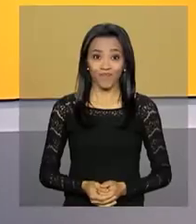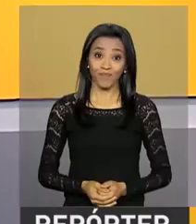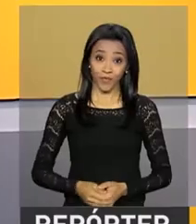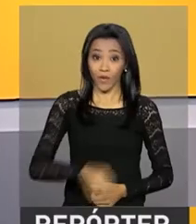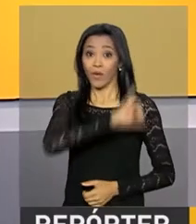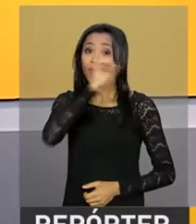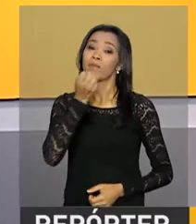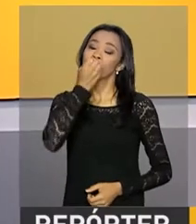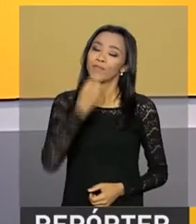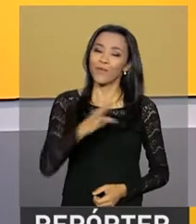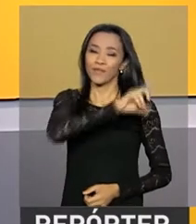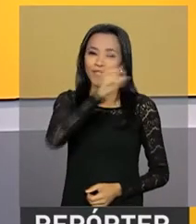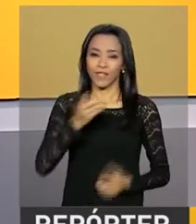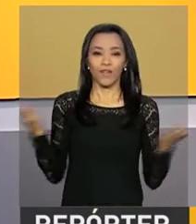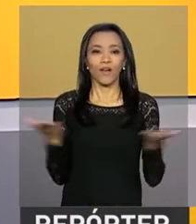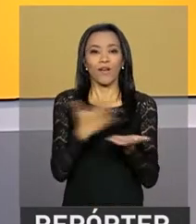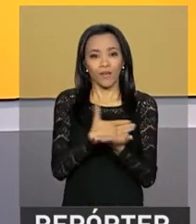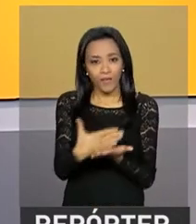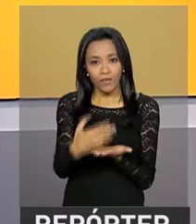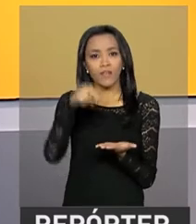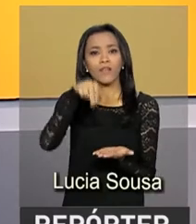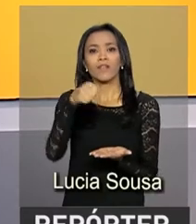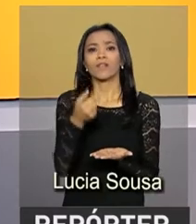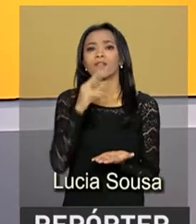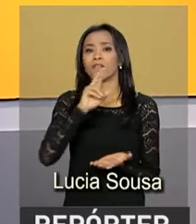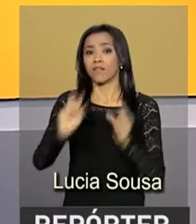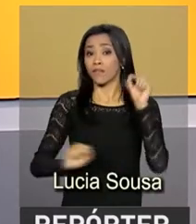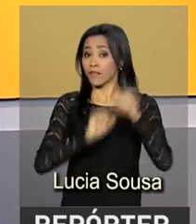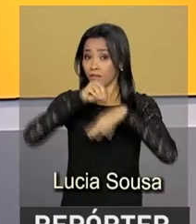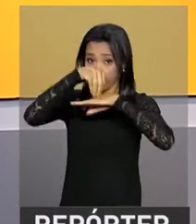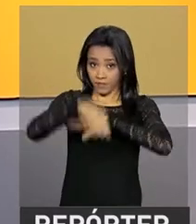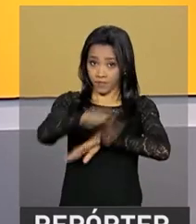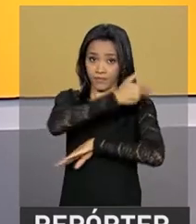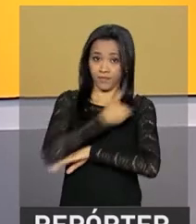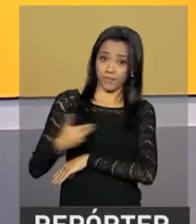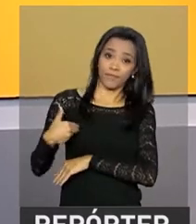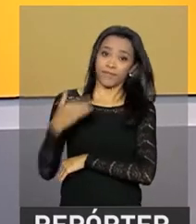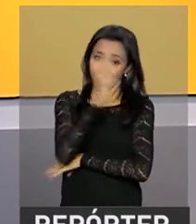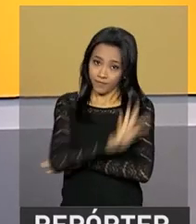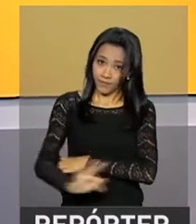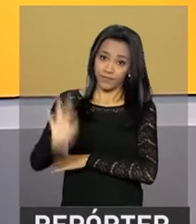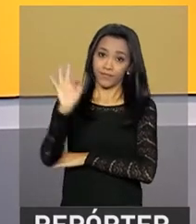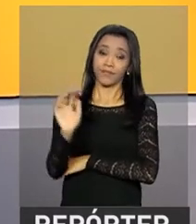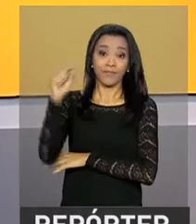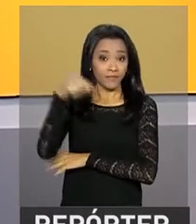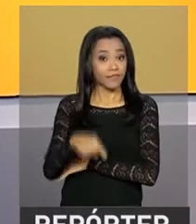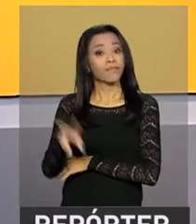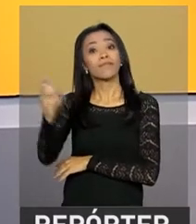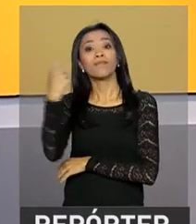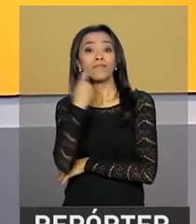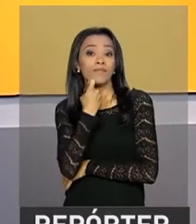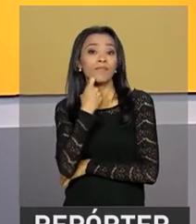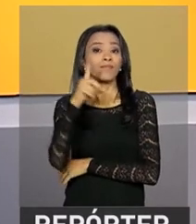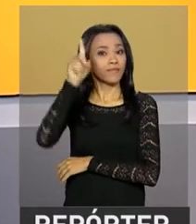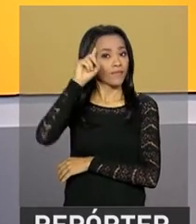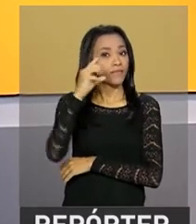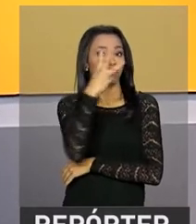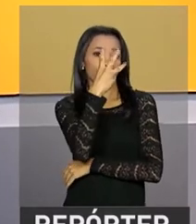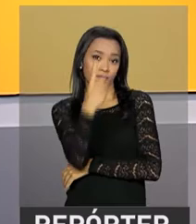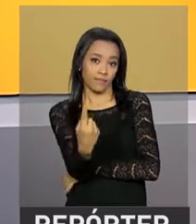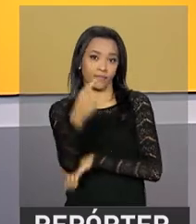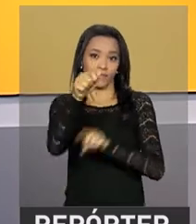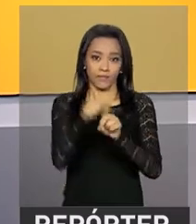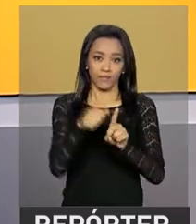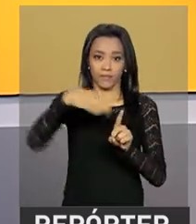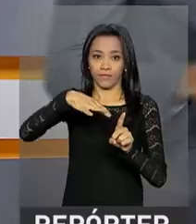Olá, um bom dia para você. Começa agora o Repórter NBR com as notícias do governo federal desta sexta-feira, 31